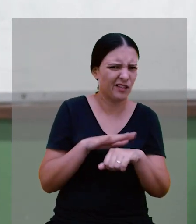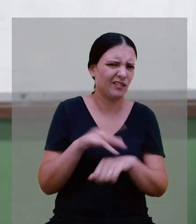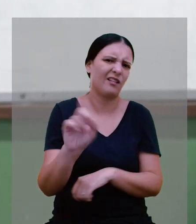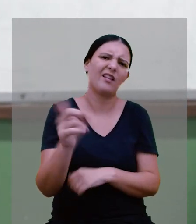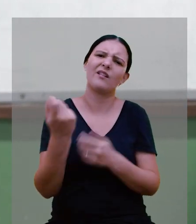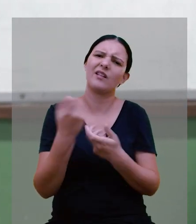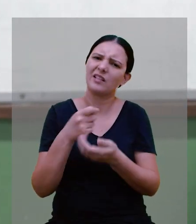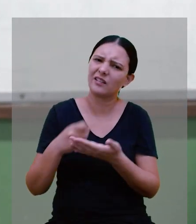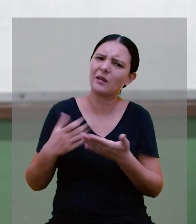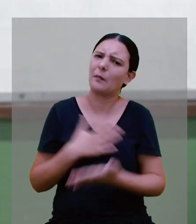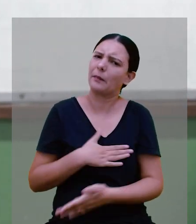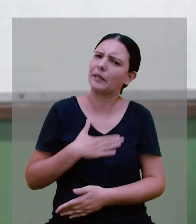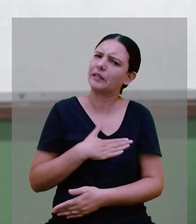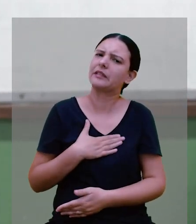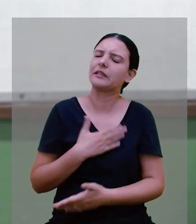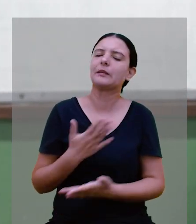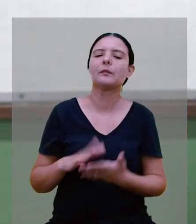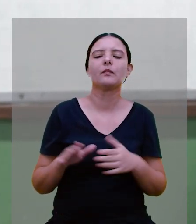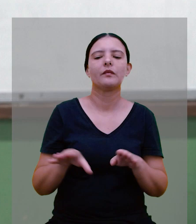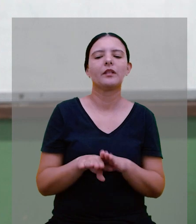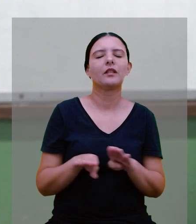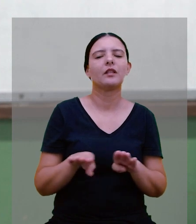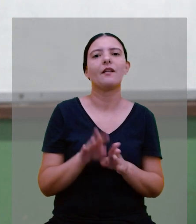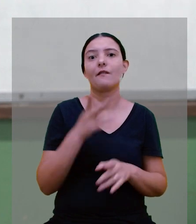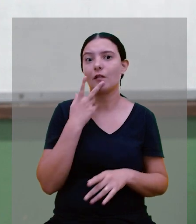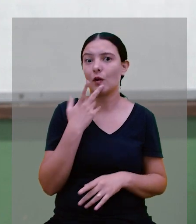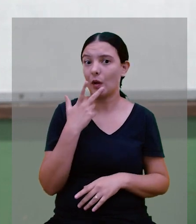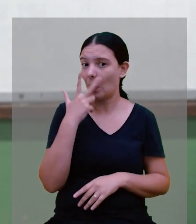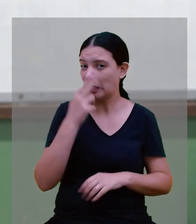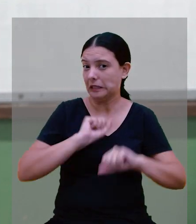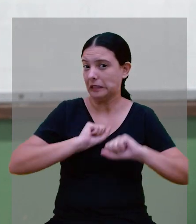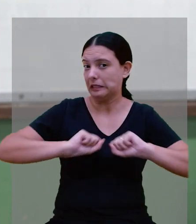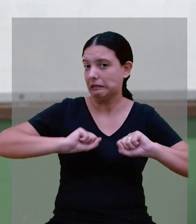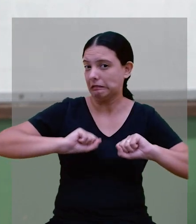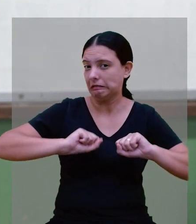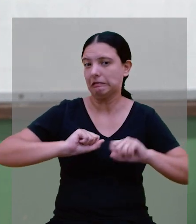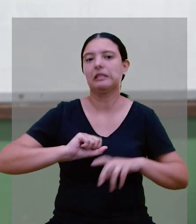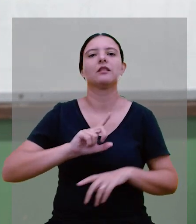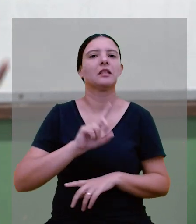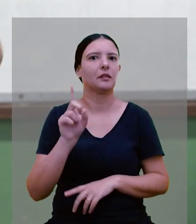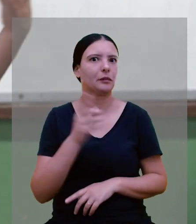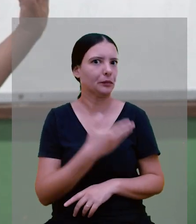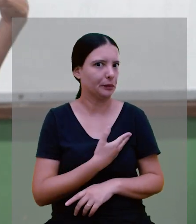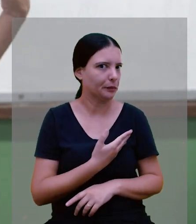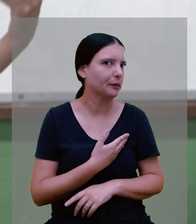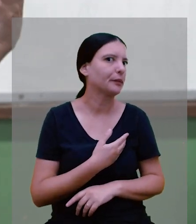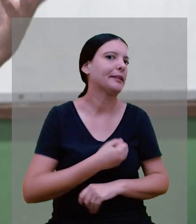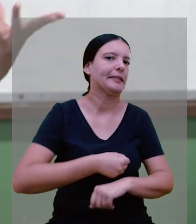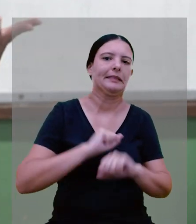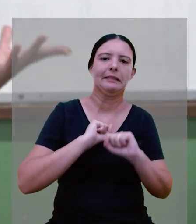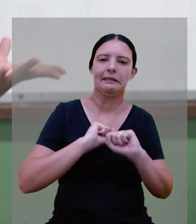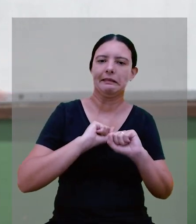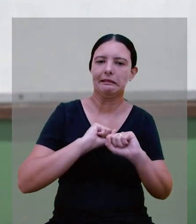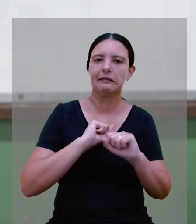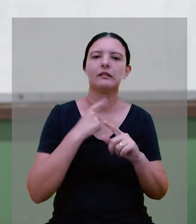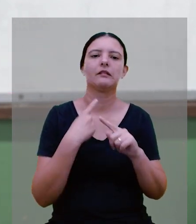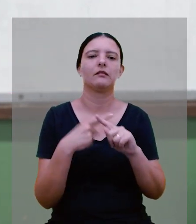gente se entregar ao prazer, né? E aí ele falou uma coisa que deve ter deixado todo mundo assim de cabelo em pé, lá os colegas dele, lá assim, né? Todo